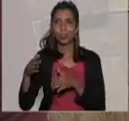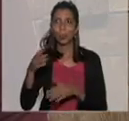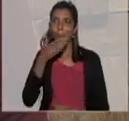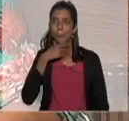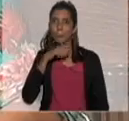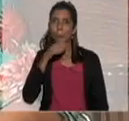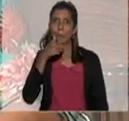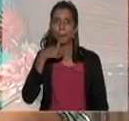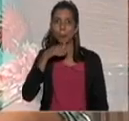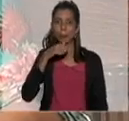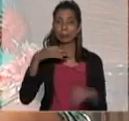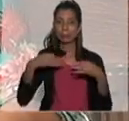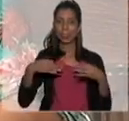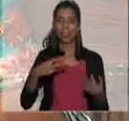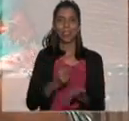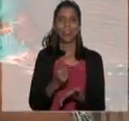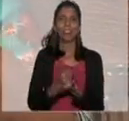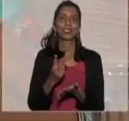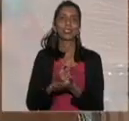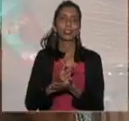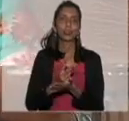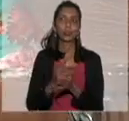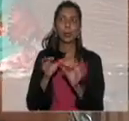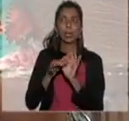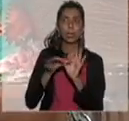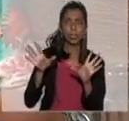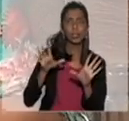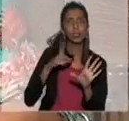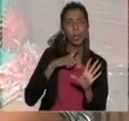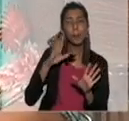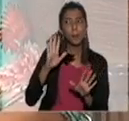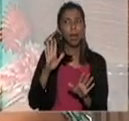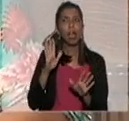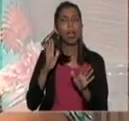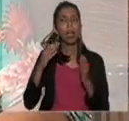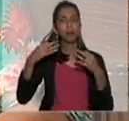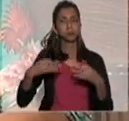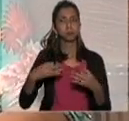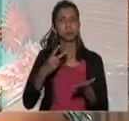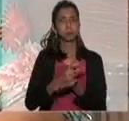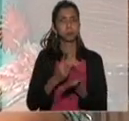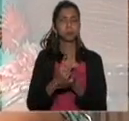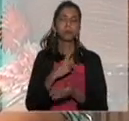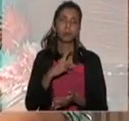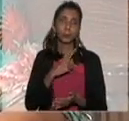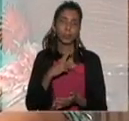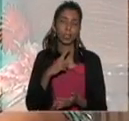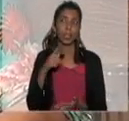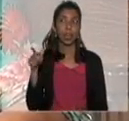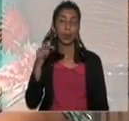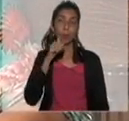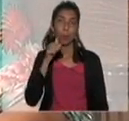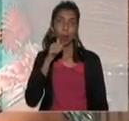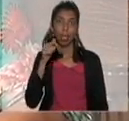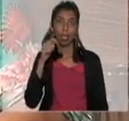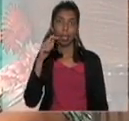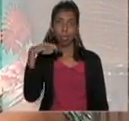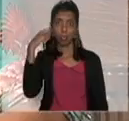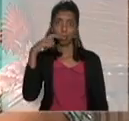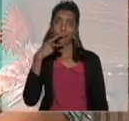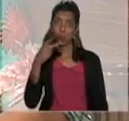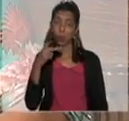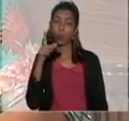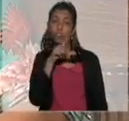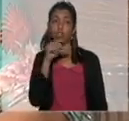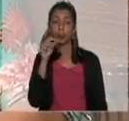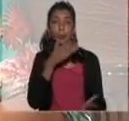conservadores eram dentro de uma coisa libertária mas tinha um lado bem conservador então o que que acontece Marília Peira veio dizer assim o Car an vai te